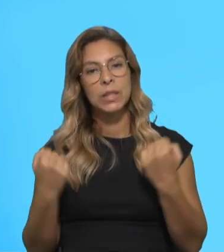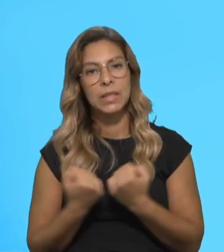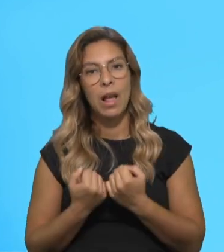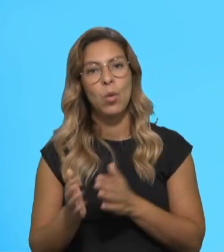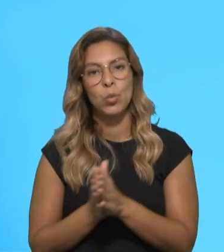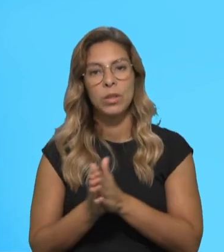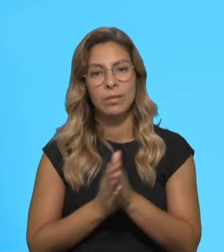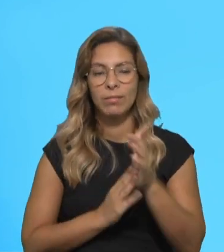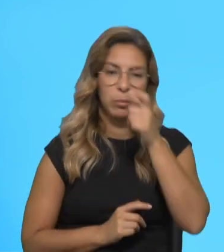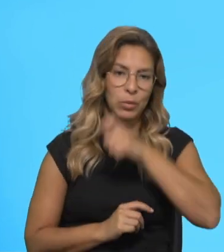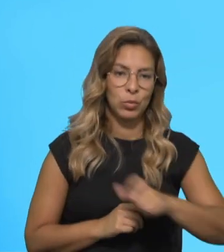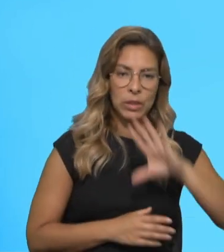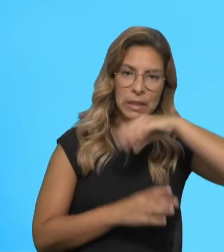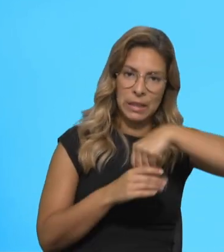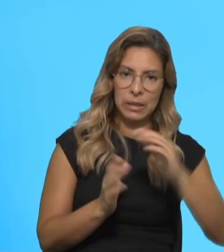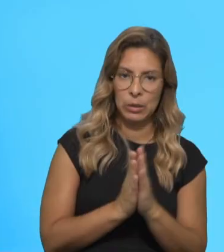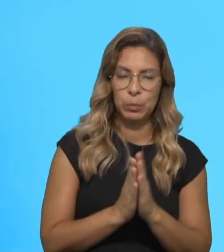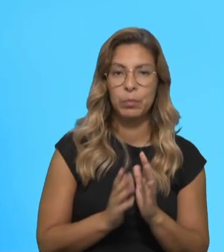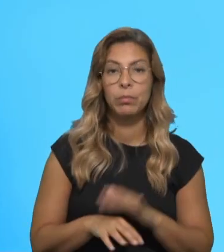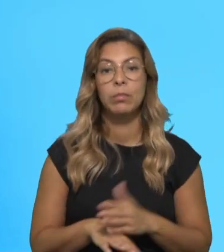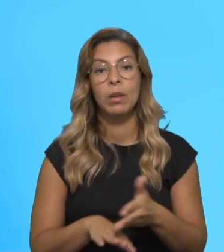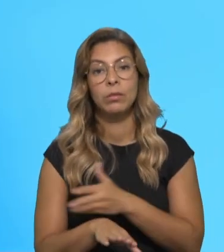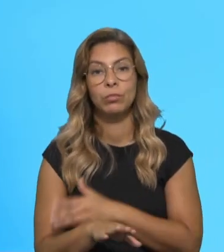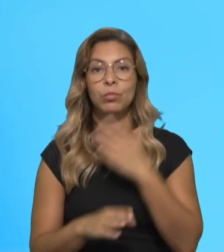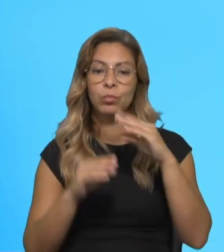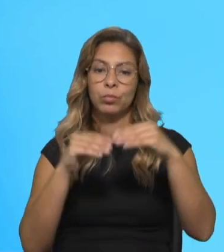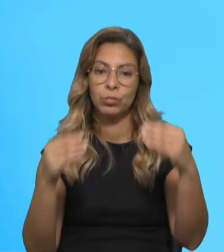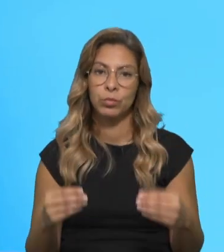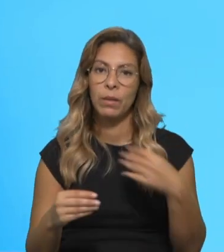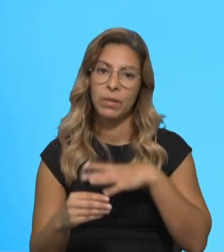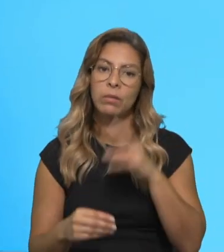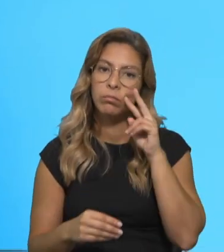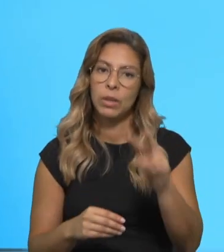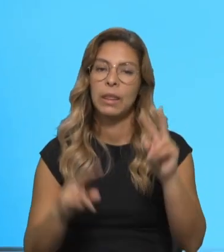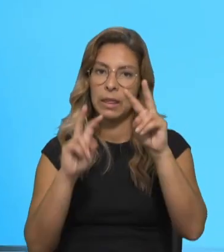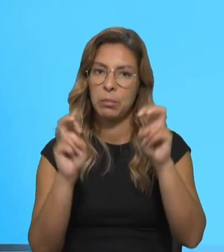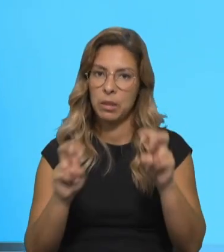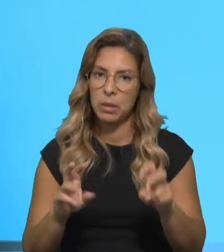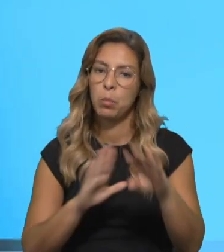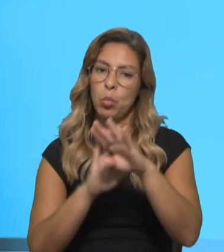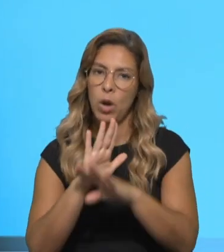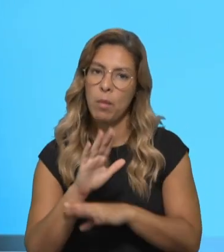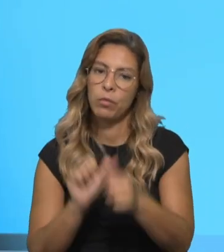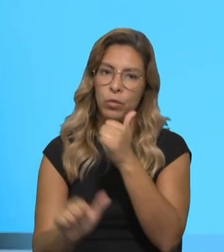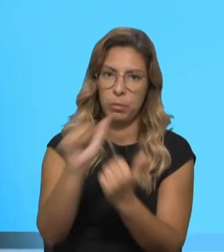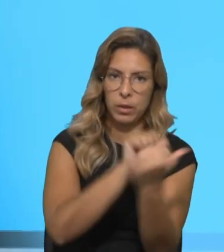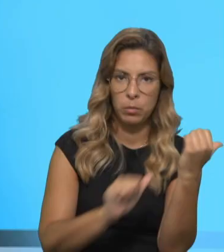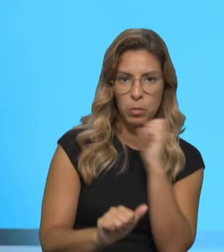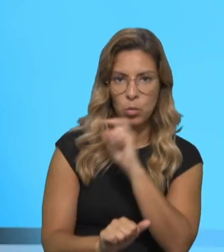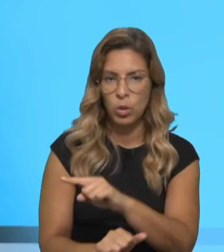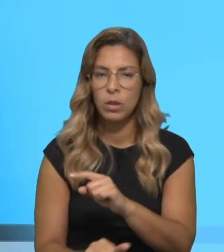clero. E antes de terminar, convido a seguir o portal da Agência Eclésia, onde pode rever este e todos os programas que partilhamos consigo